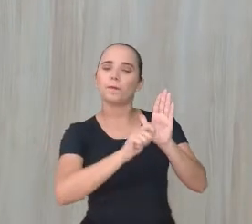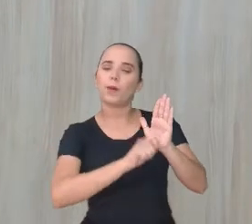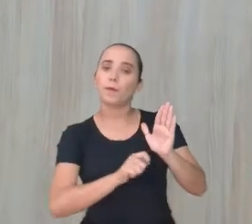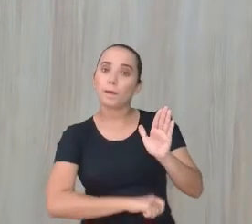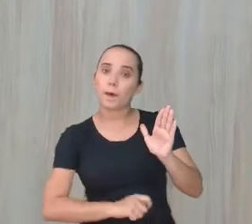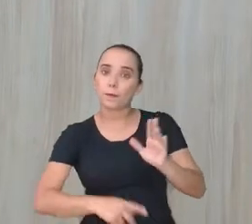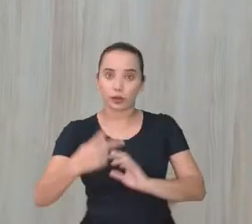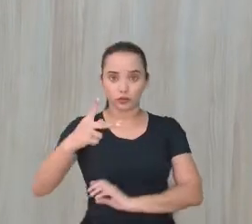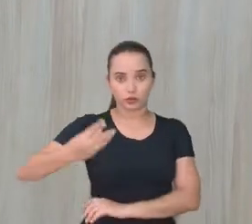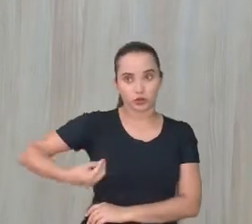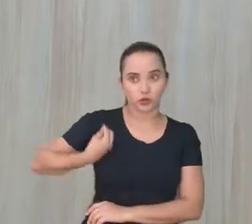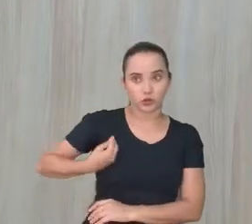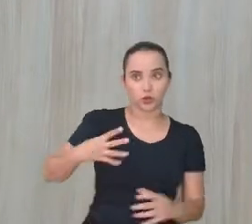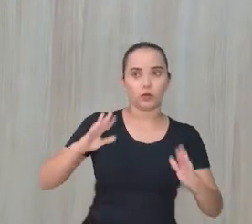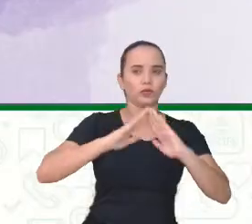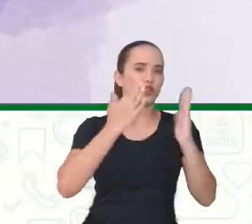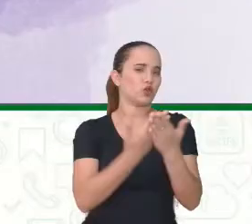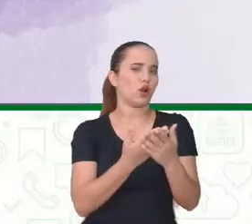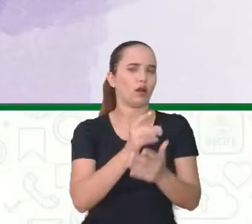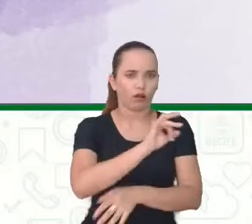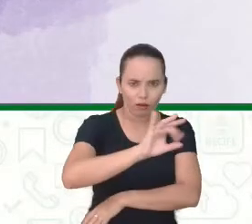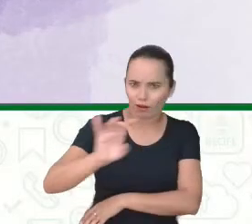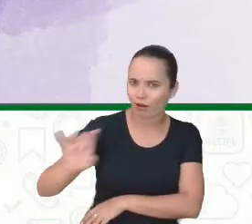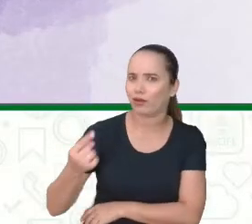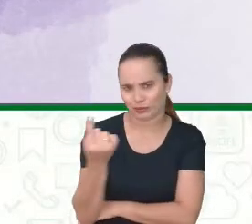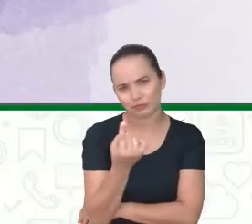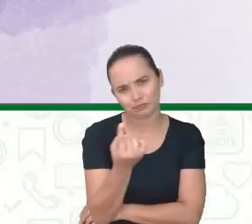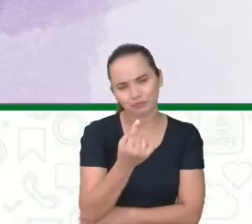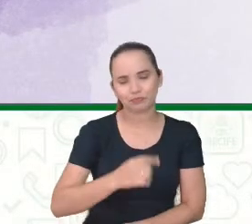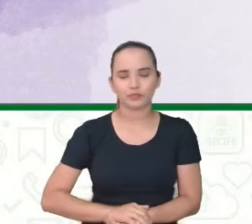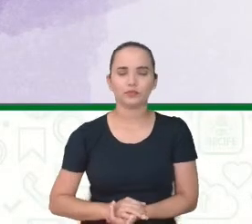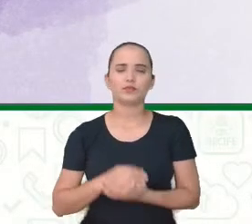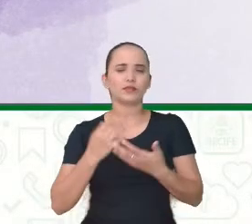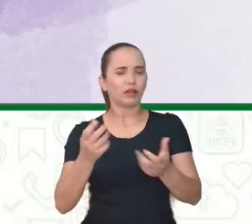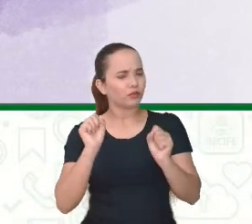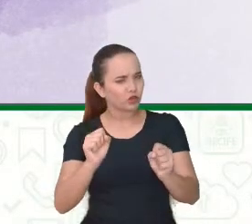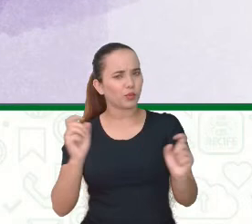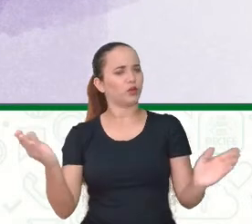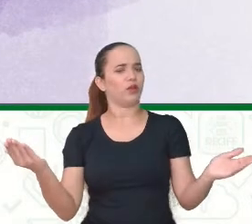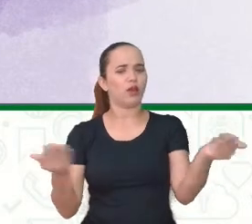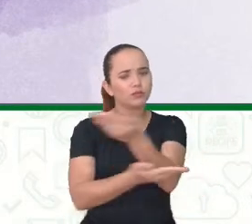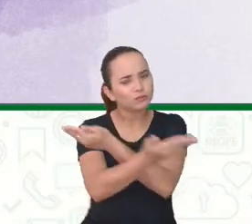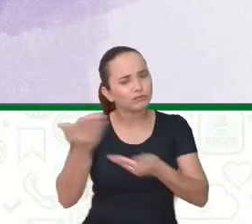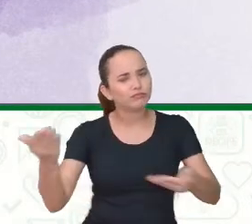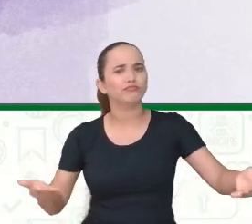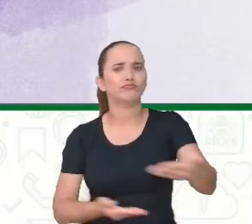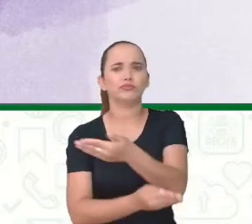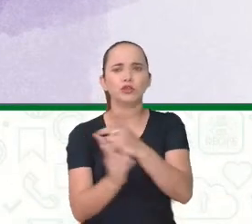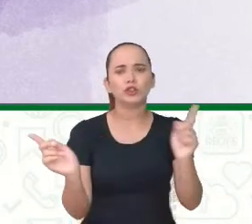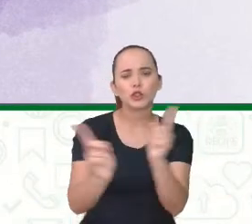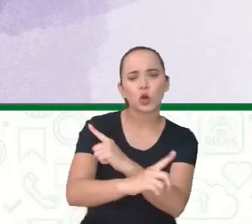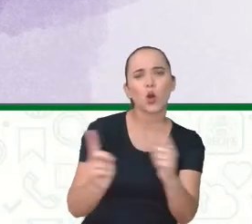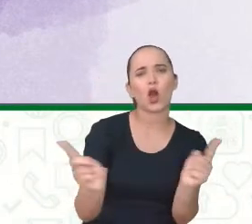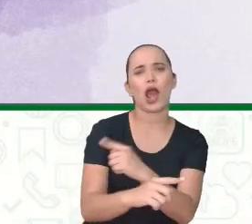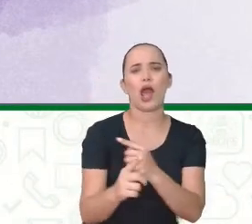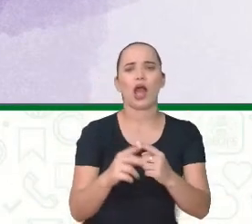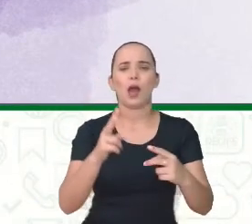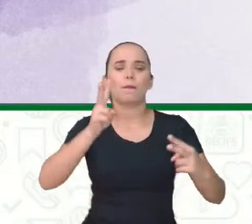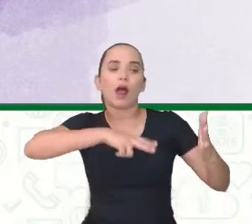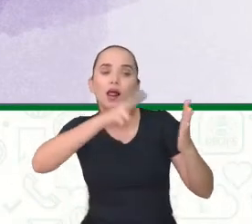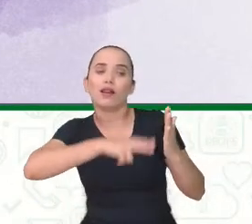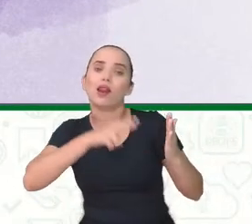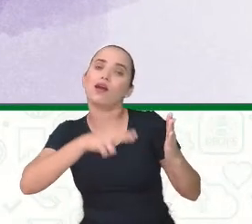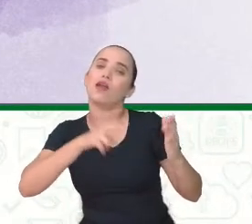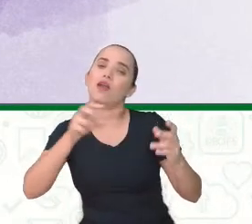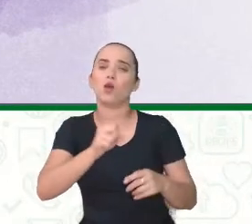fazer individual, tá bom? E aí depois vocês podem ler um dos outros, ouvir uns dos outros